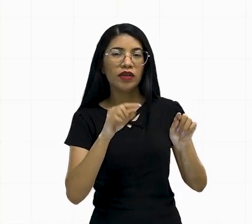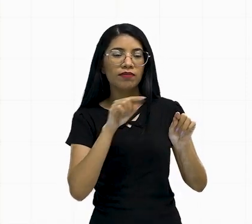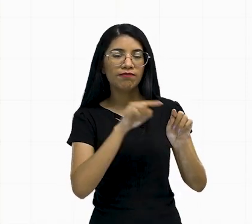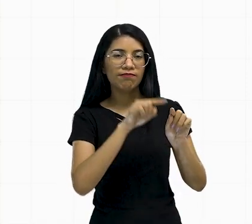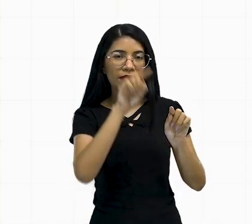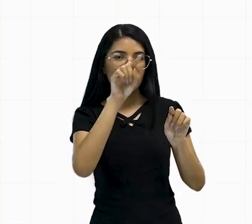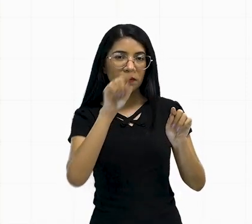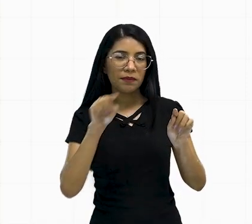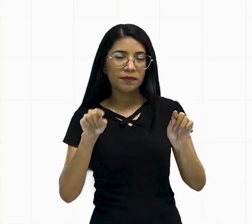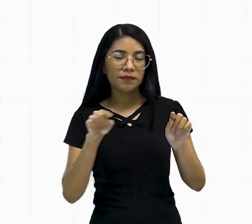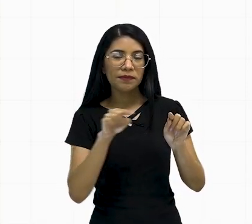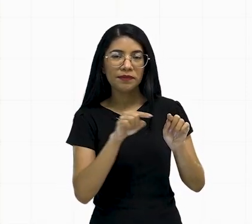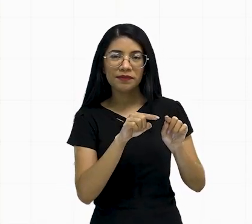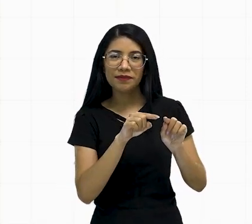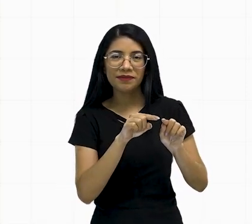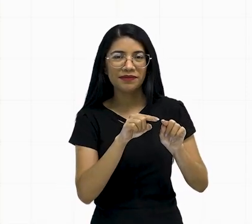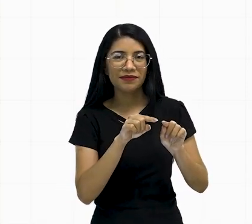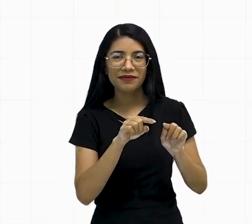terceiro passo.